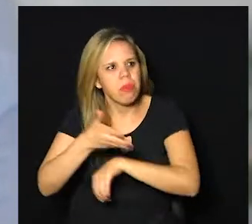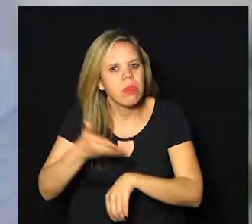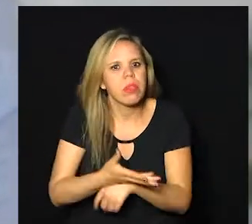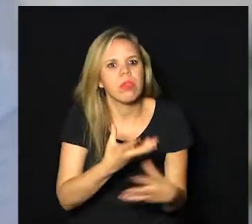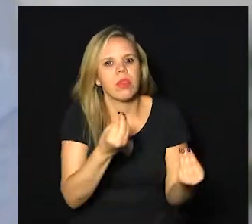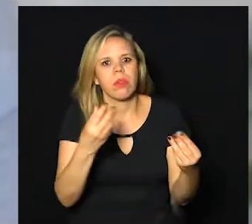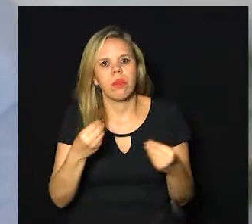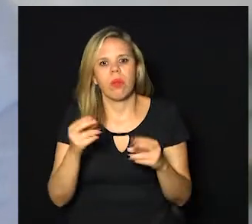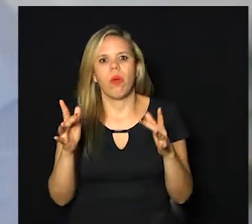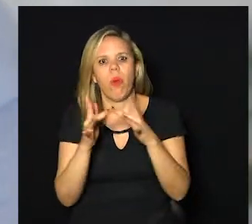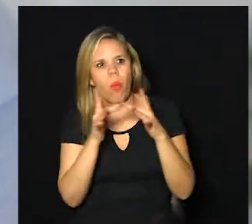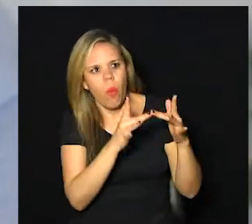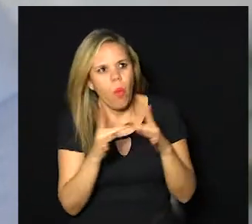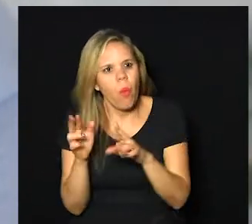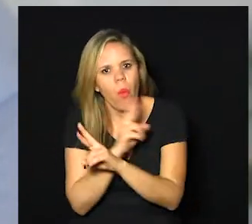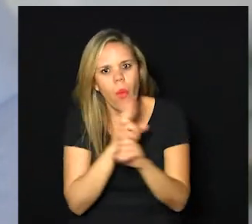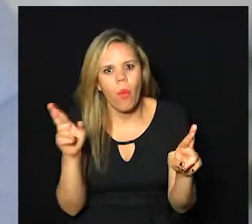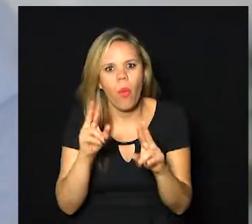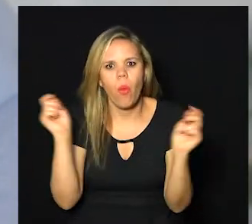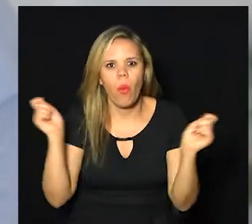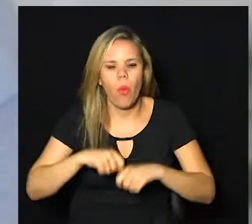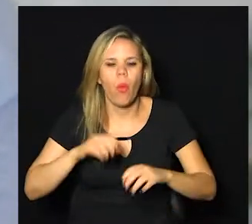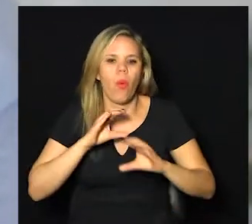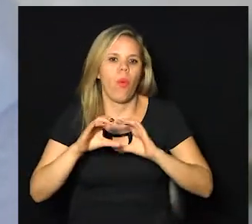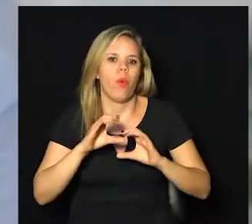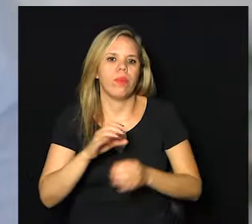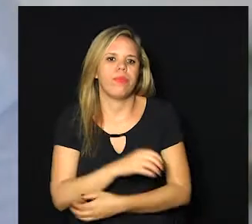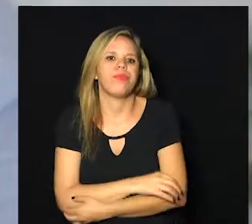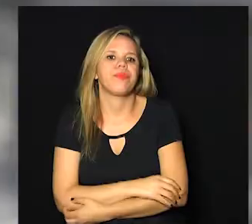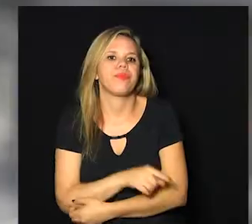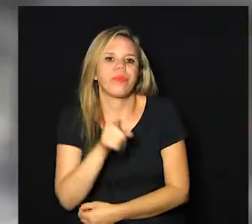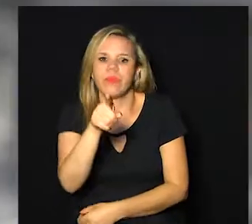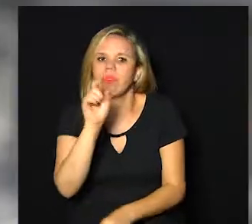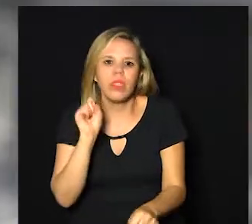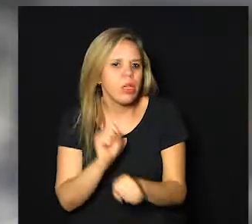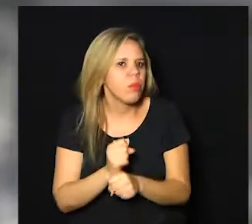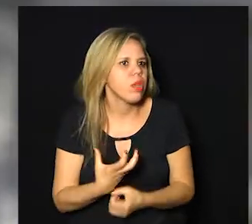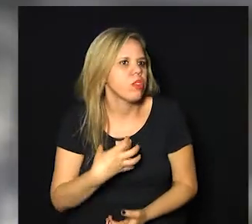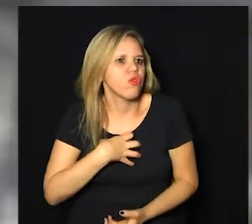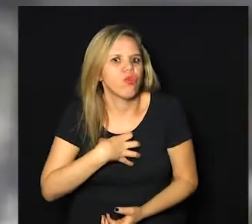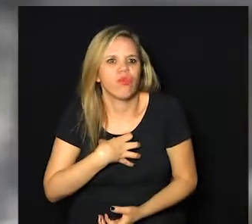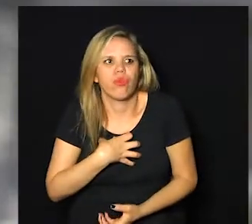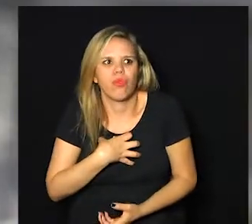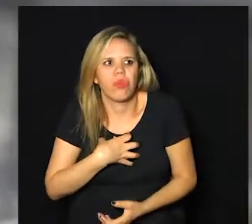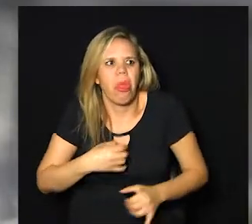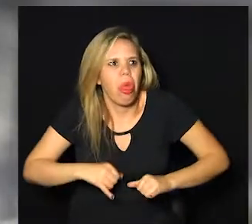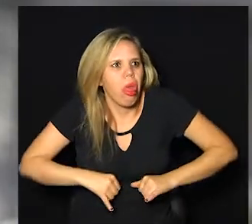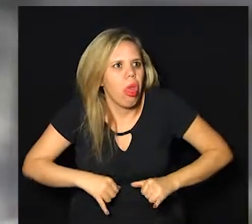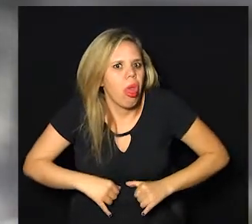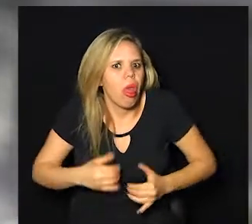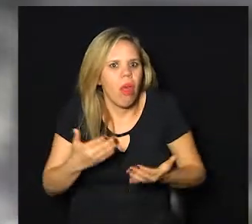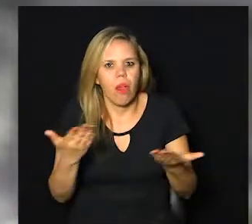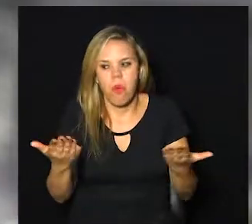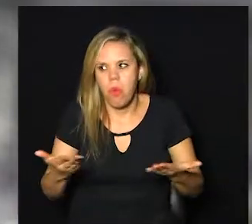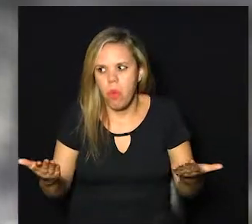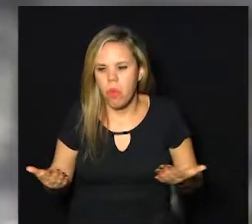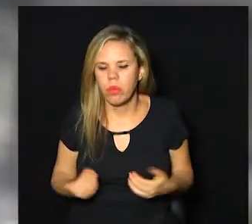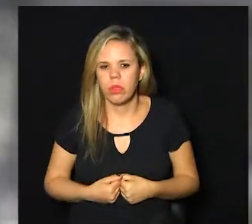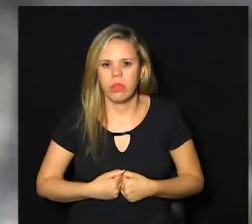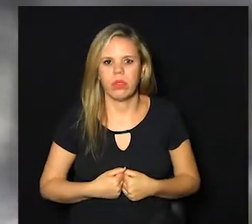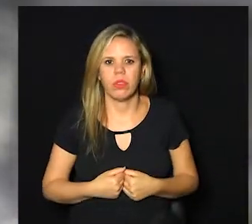tem muitas relações, muita possibilidade de comunicação, e você não para sentir a sua dor, até porque a dor hoje em